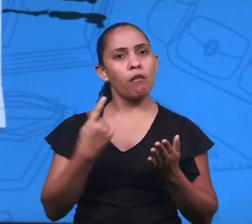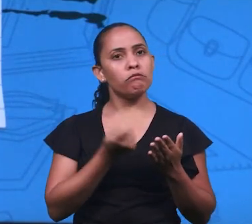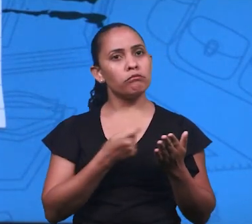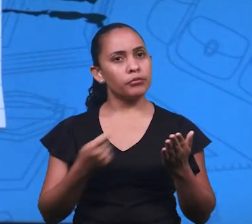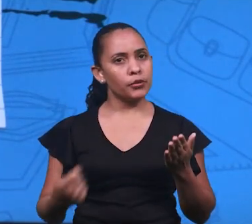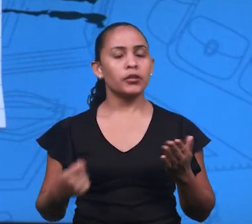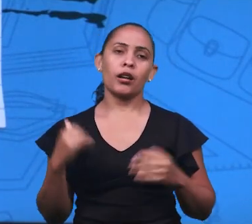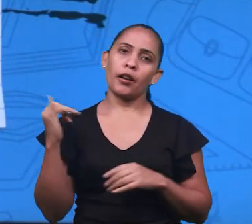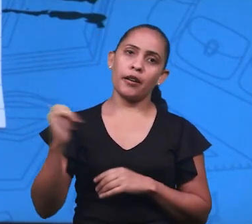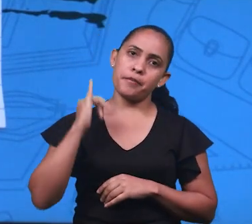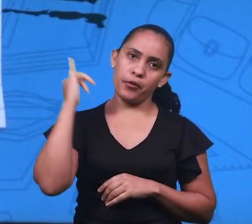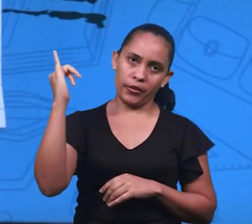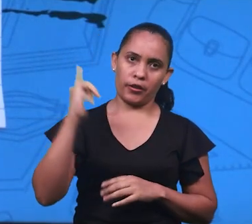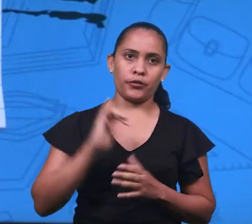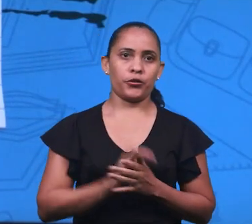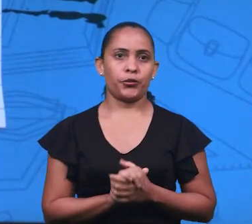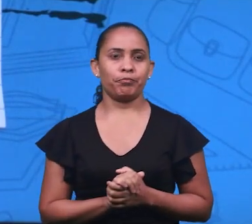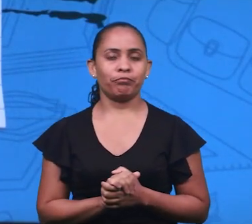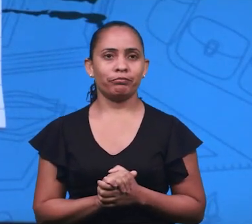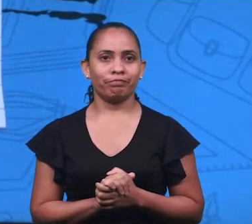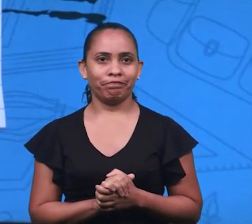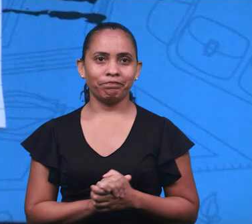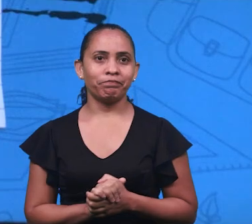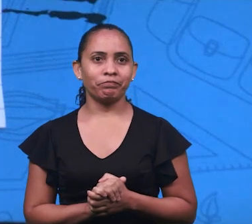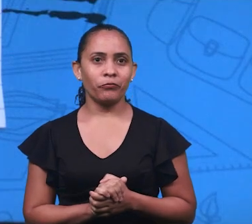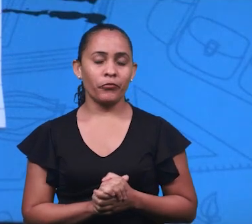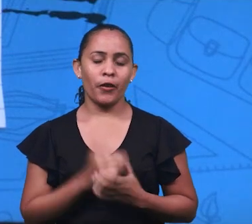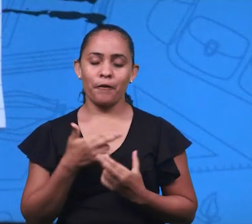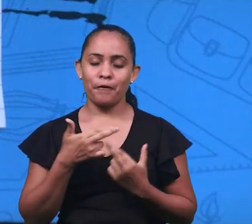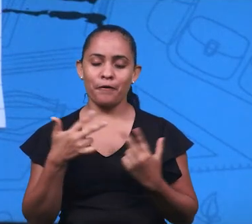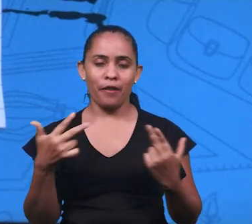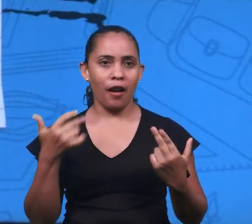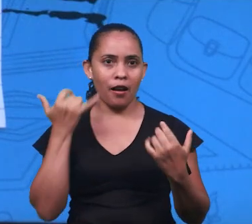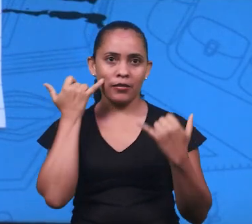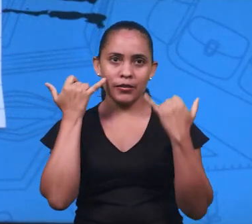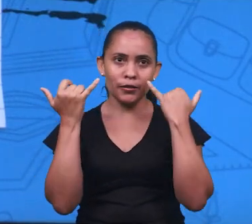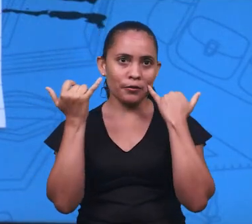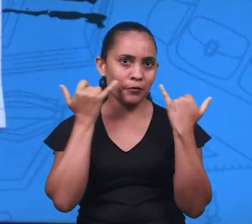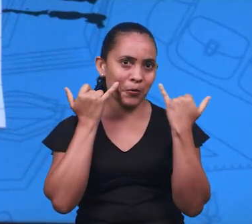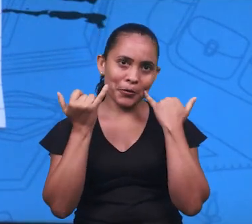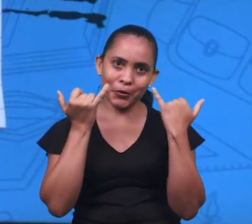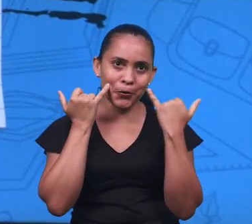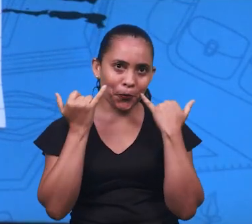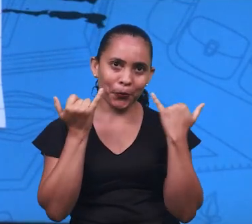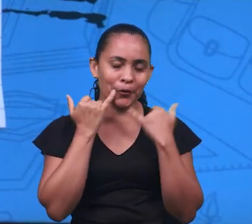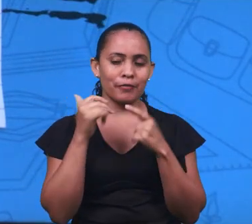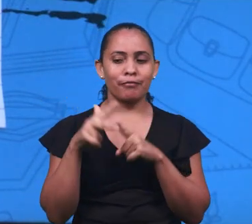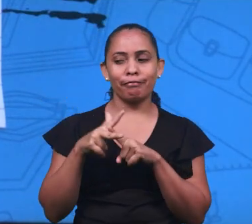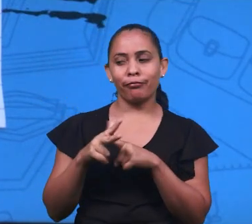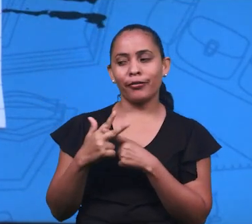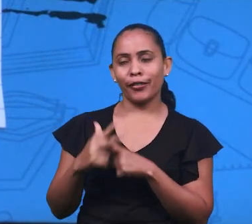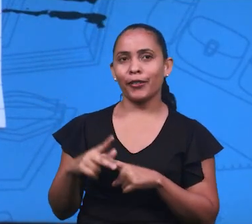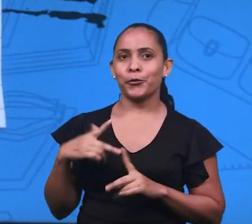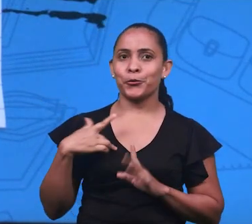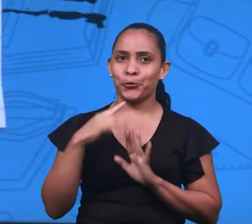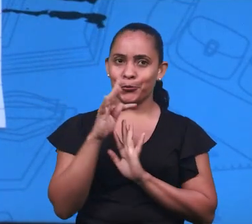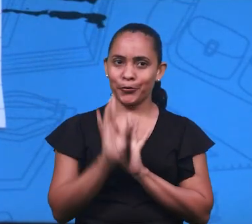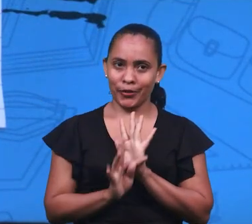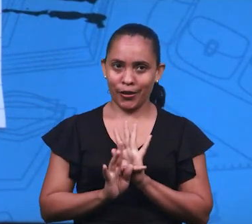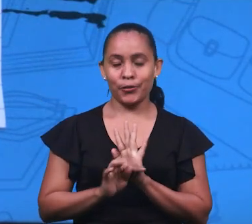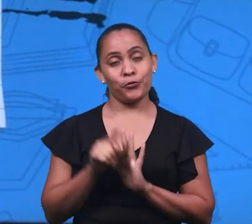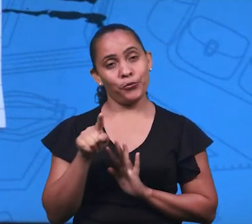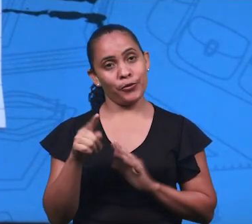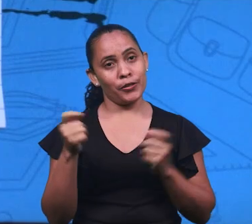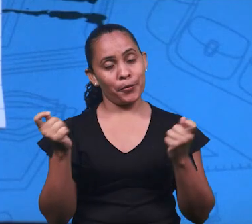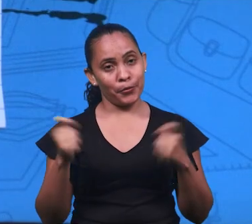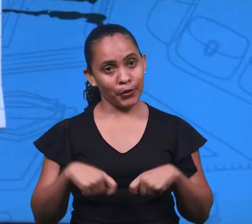é sempre importante, Porque são muitas informações, muitos ajustes que a gente vai fazendo nesse texto. Então, se você